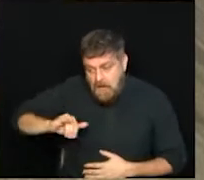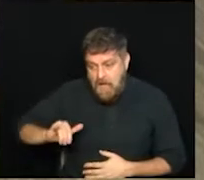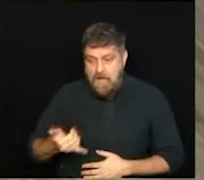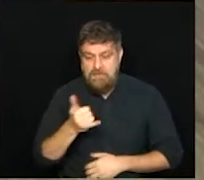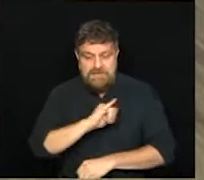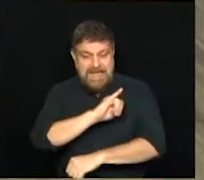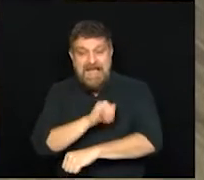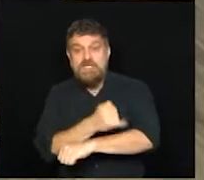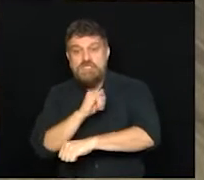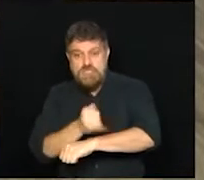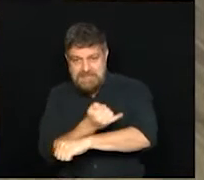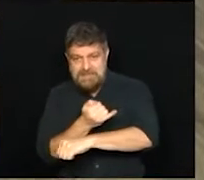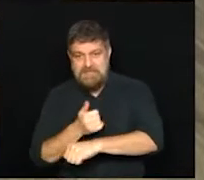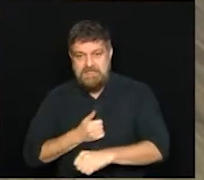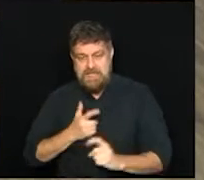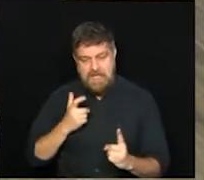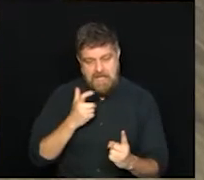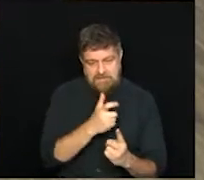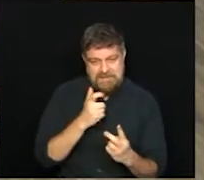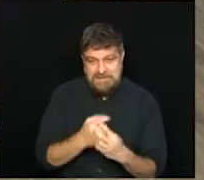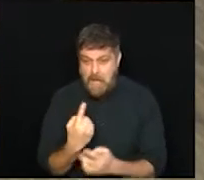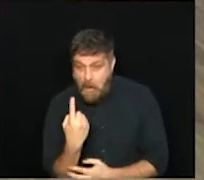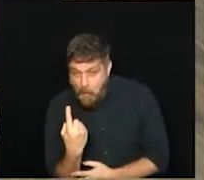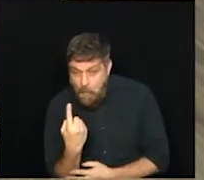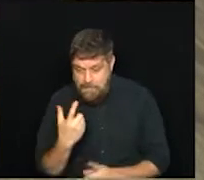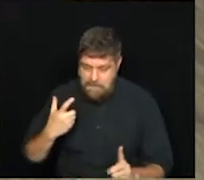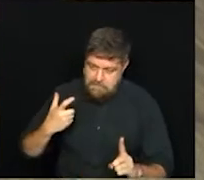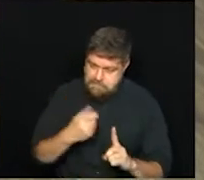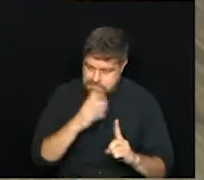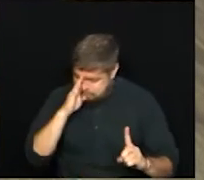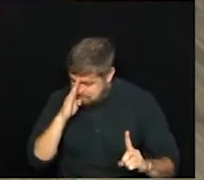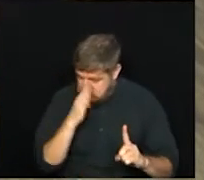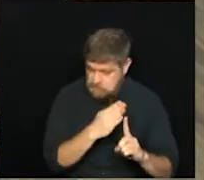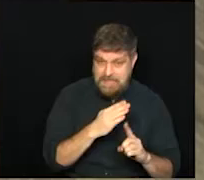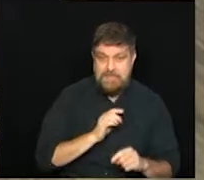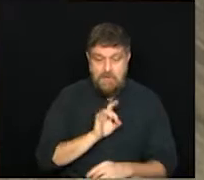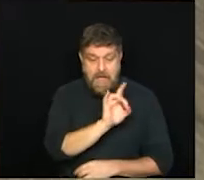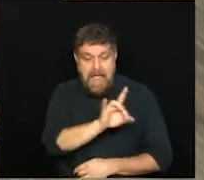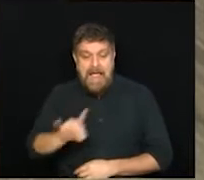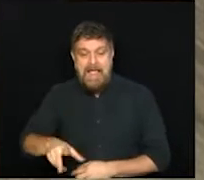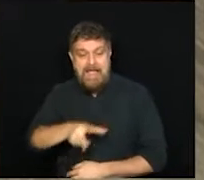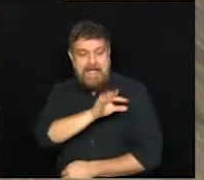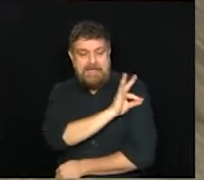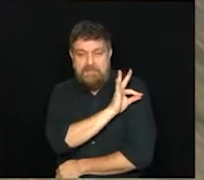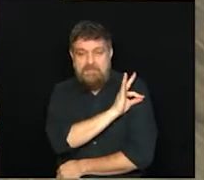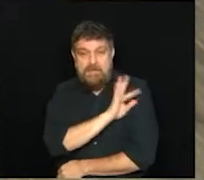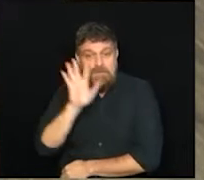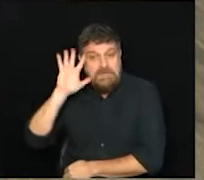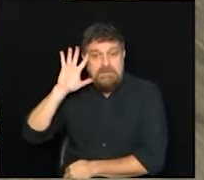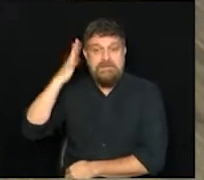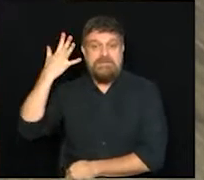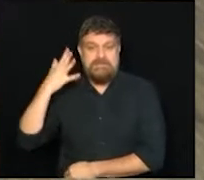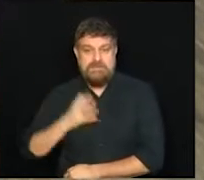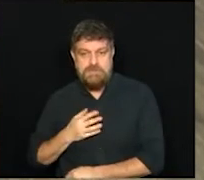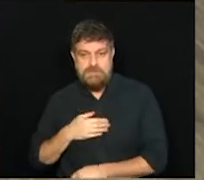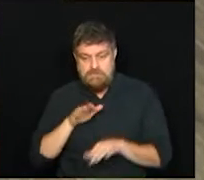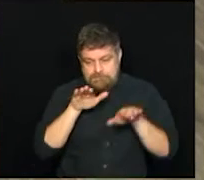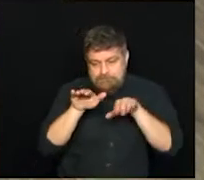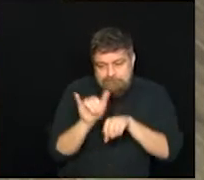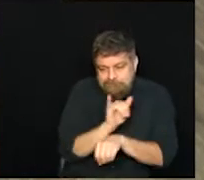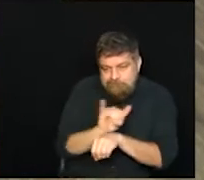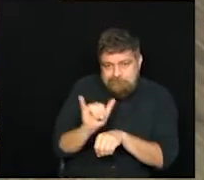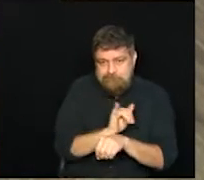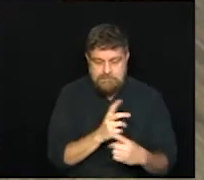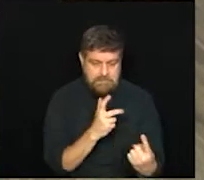da Janssen, já estão usando para um público geral, porque cada prefeitura decidiu a sua logística. Então, nós